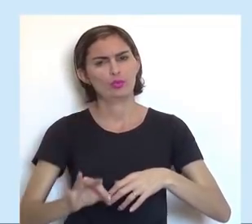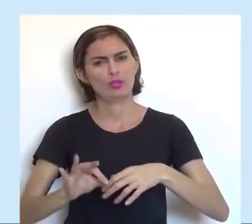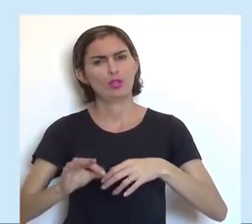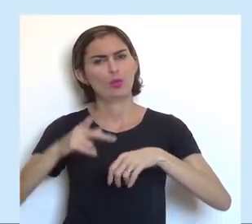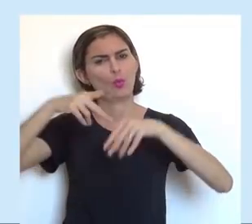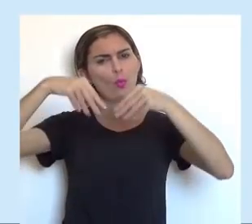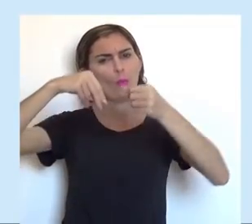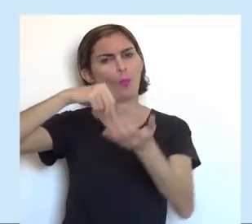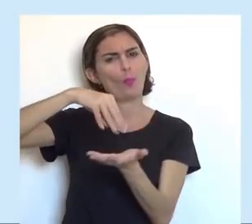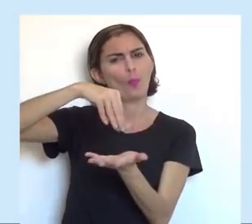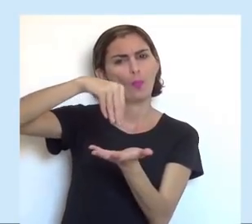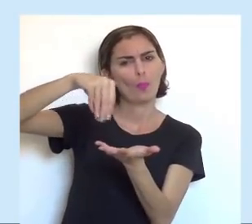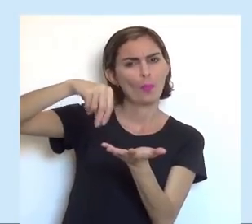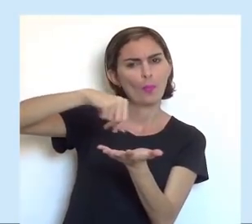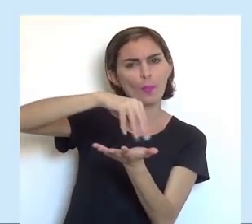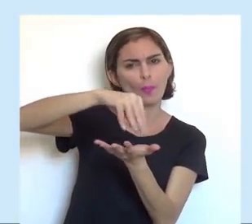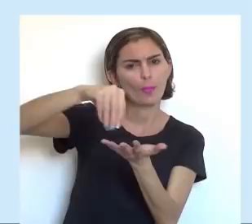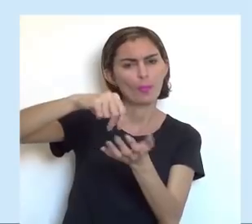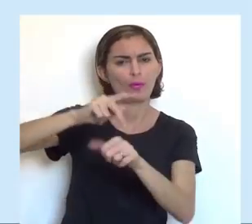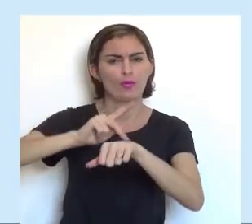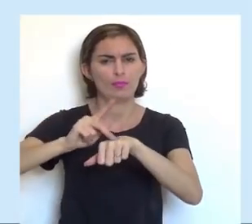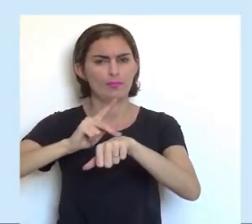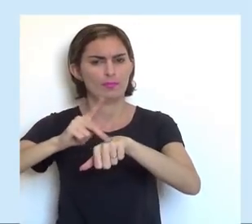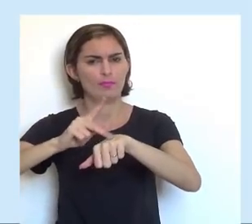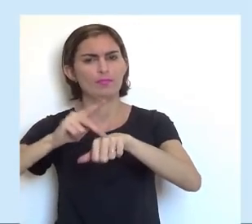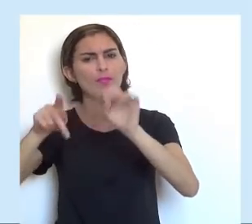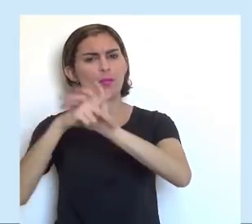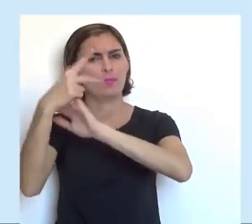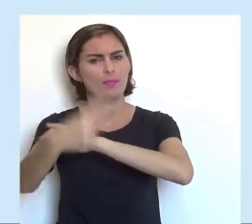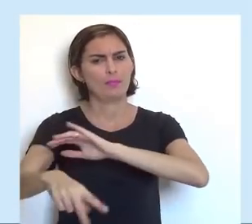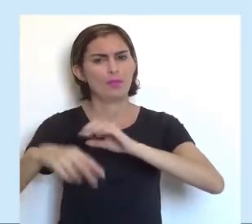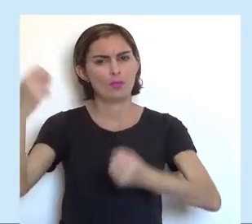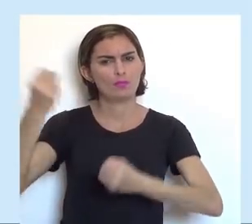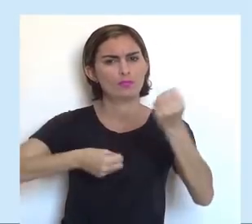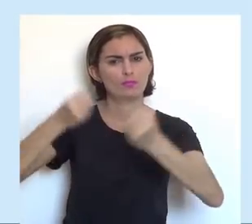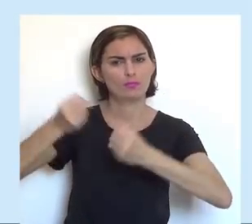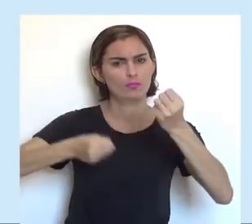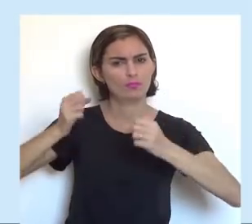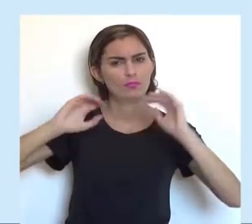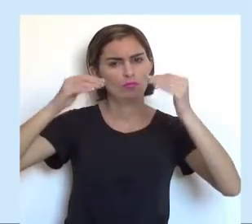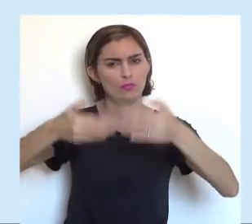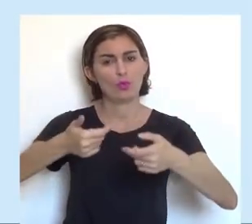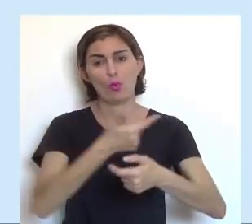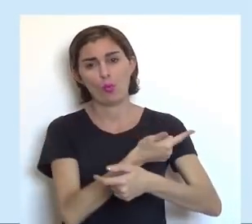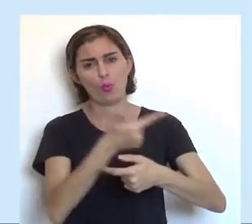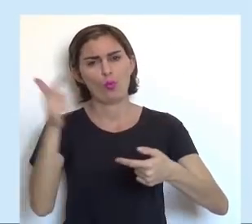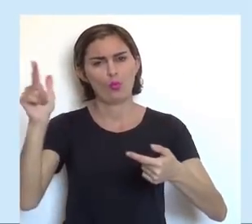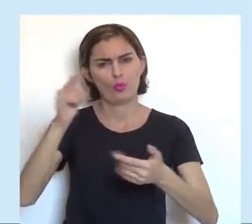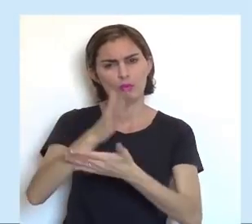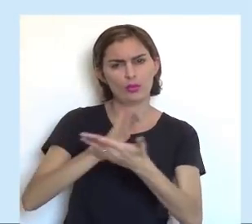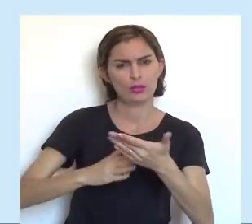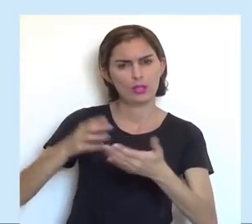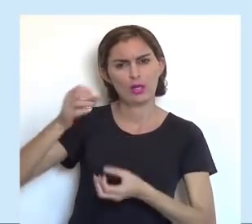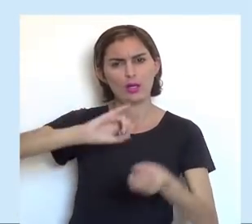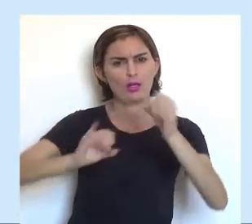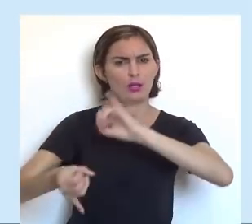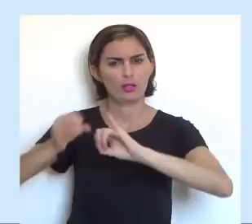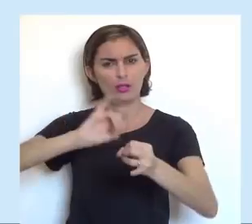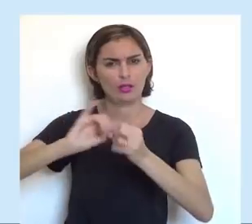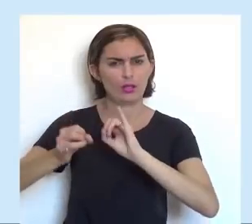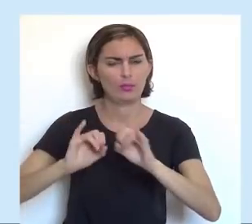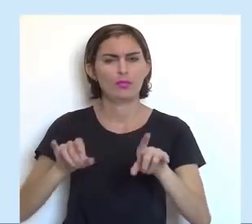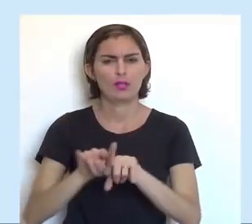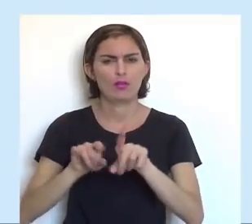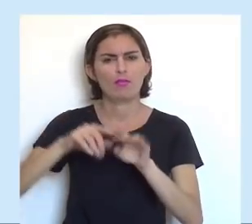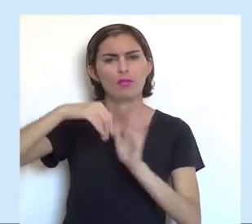pó negro, desse negro de fumo, é para o ramo automobilístico, tá? A outra parte é dividida na química fina